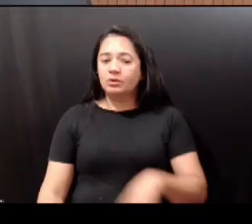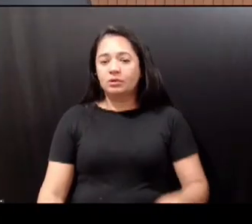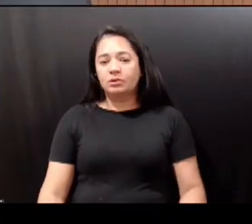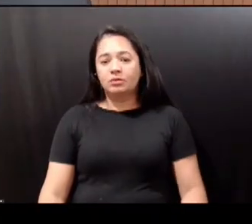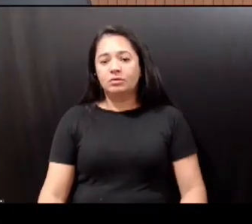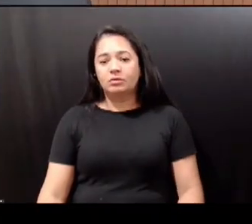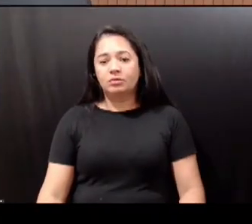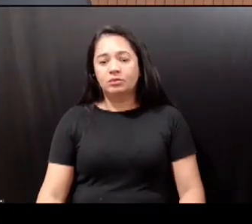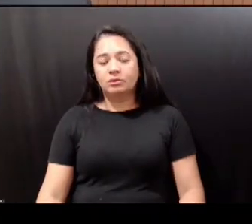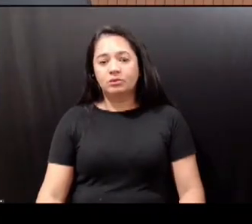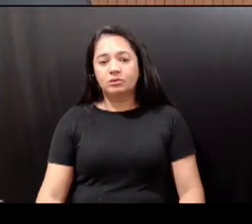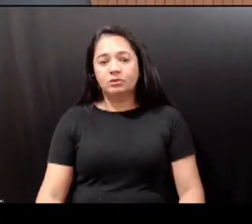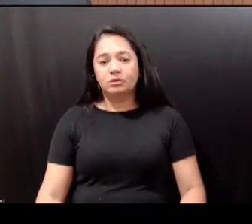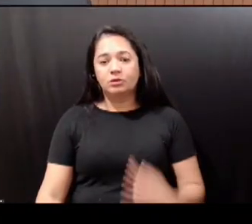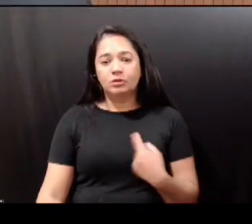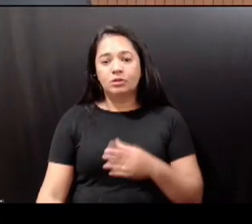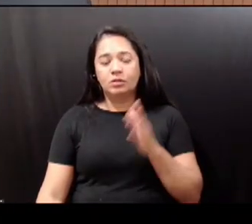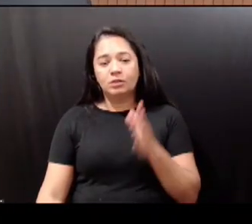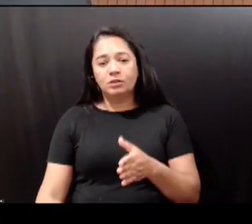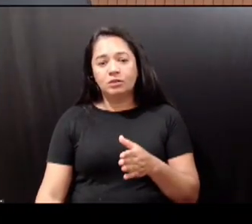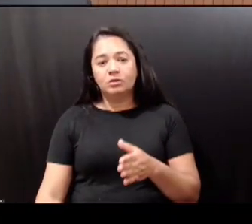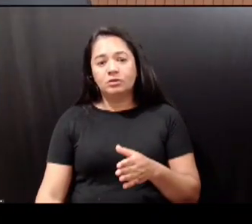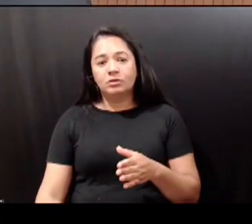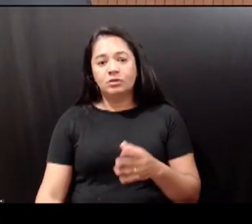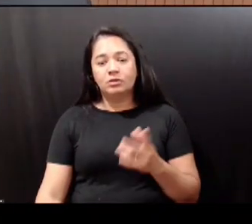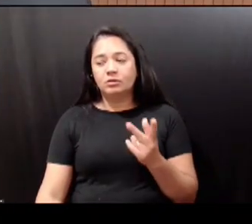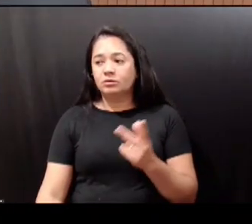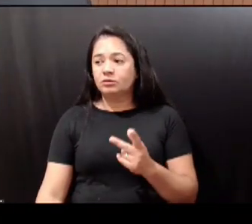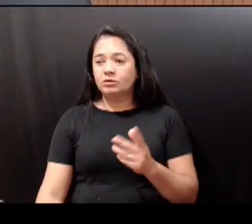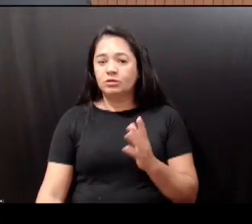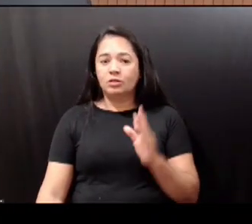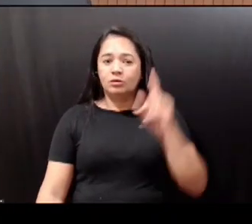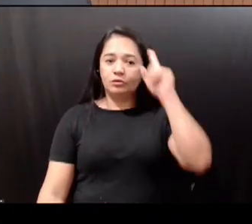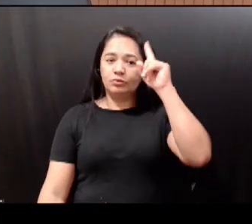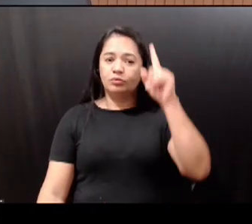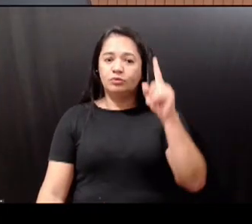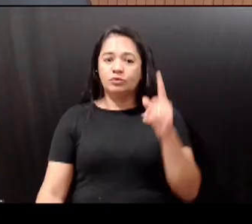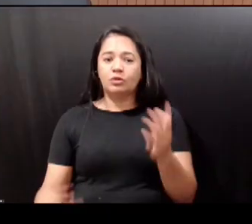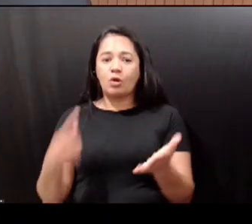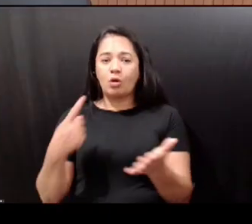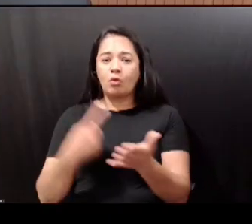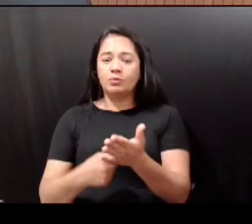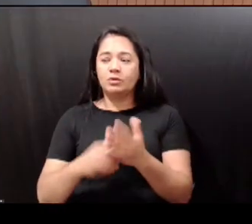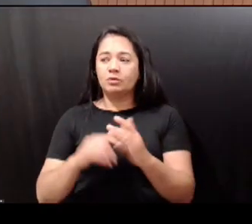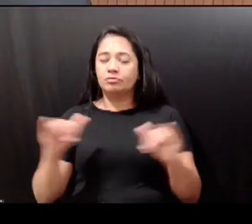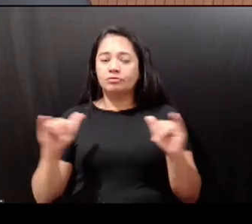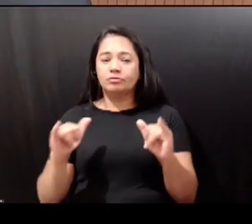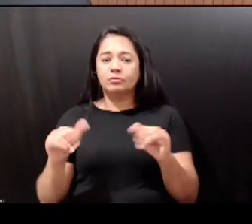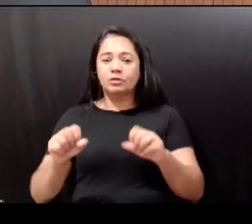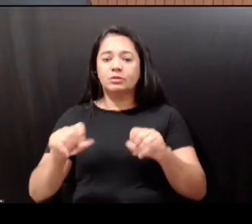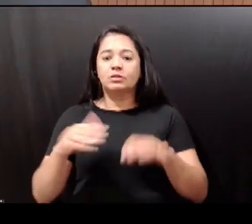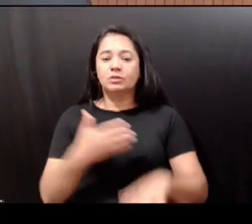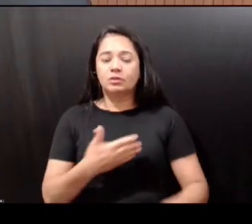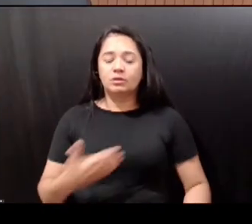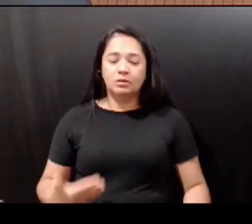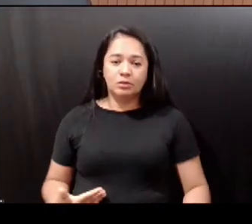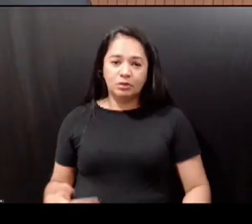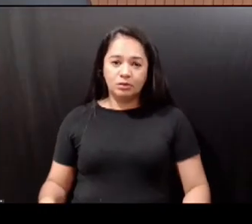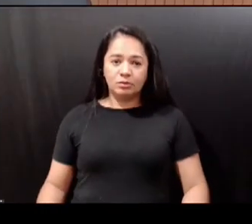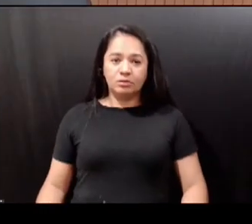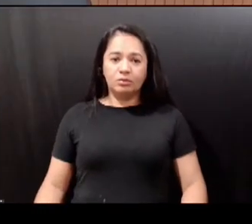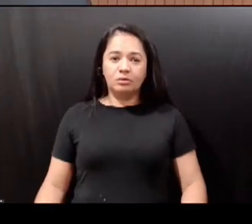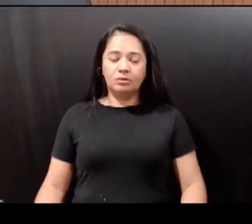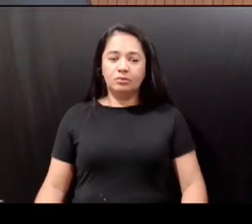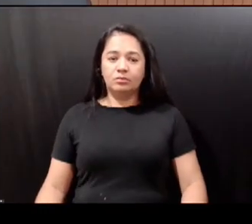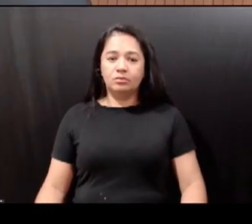já, entre nós, termos uma data para esse debate, divulgar e fazer essa audiência pública aqui, vereador Benê Lima? Qual a sua opinião sobre isso? Eu